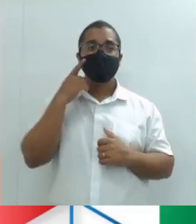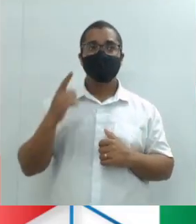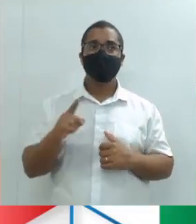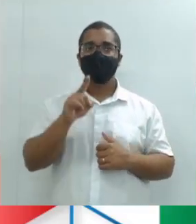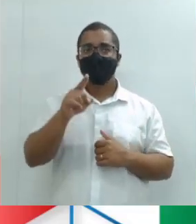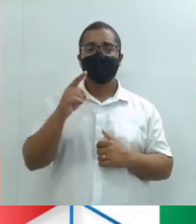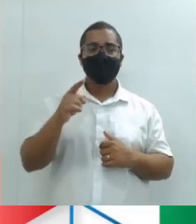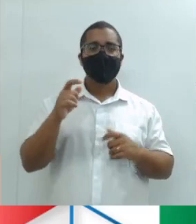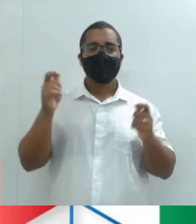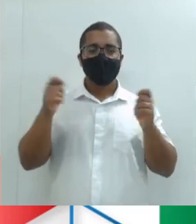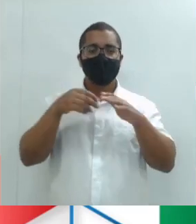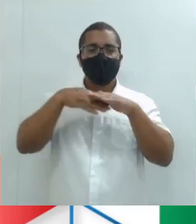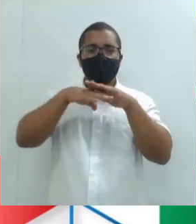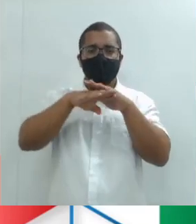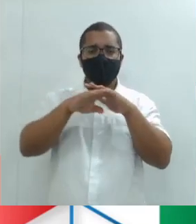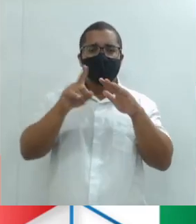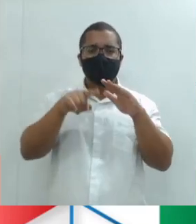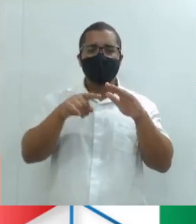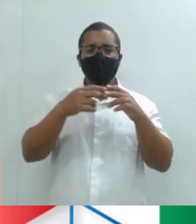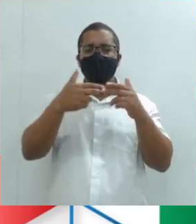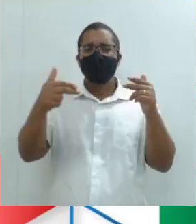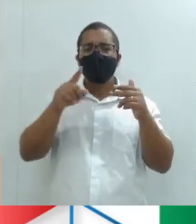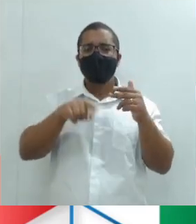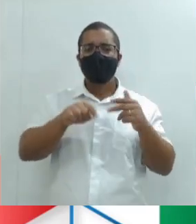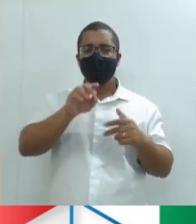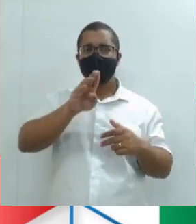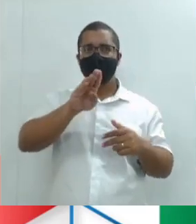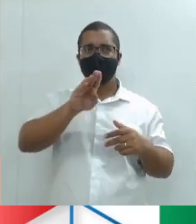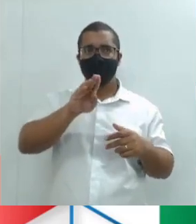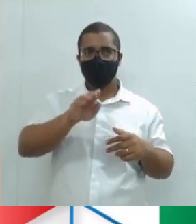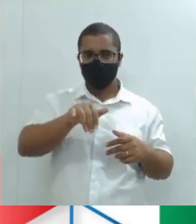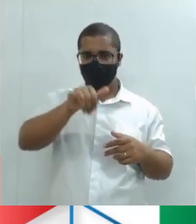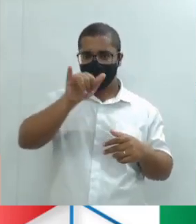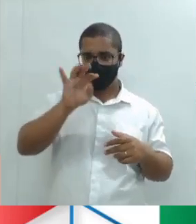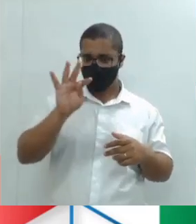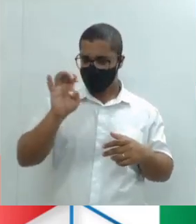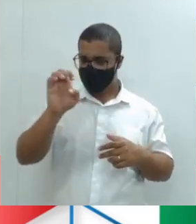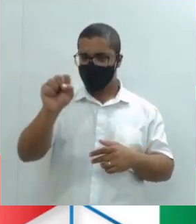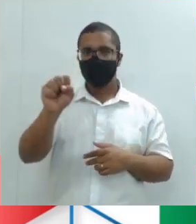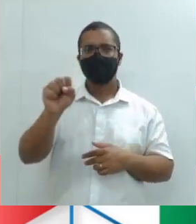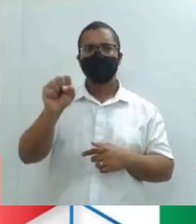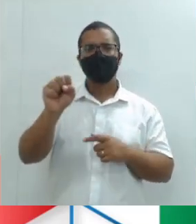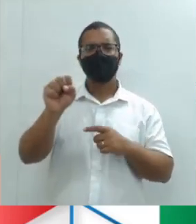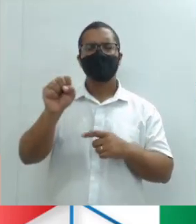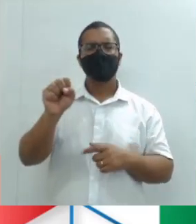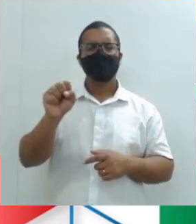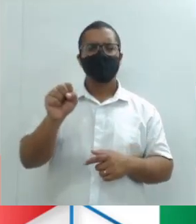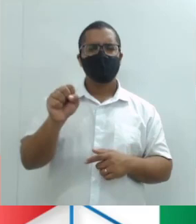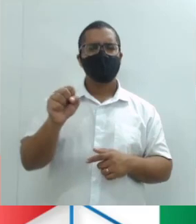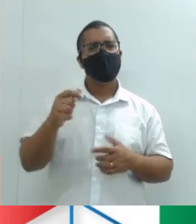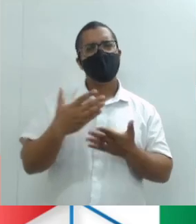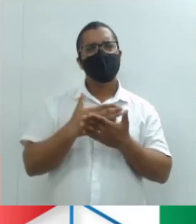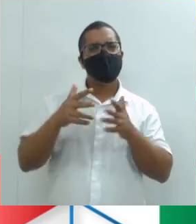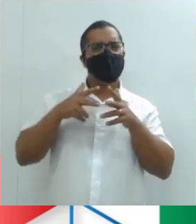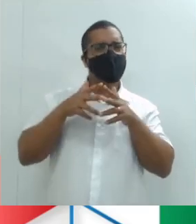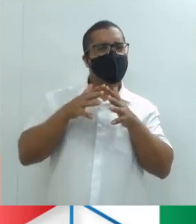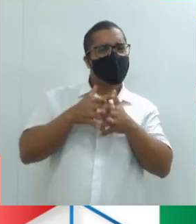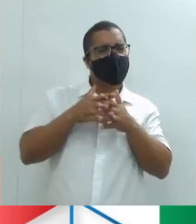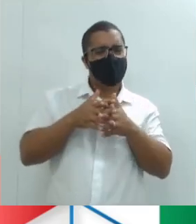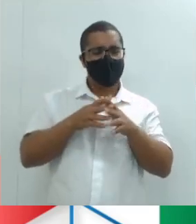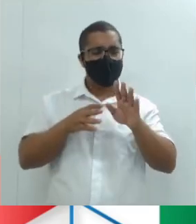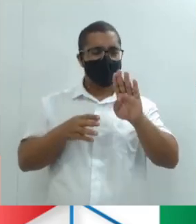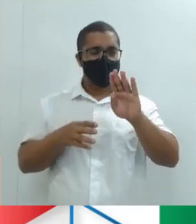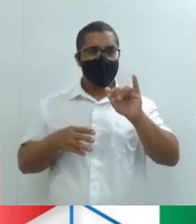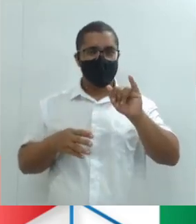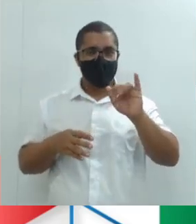indicar a capacidade de armazenamento de dados, a gente usa bytes. Há uma pequena confusão entre bits e